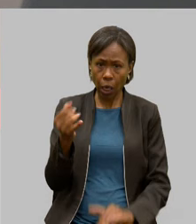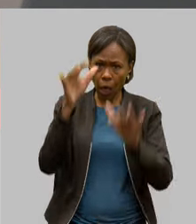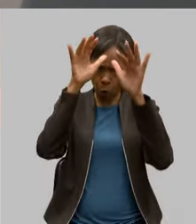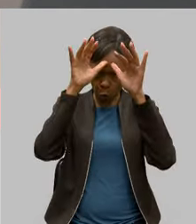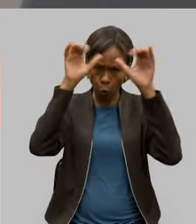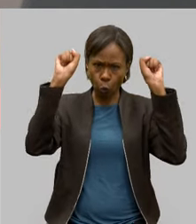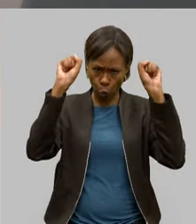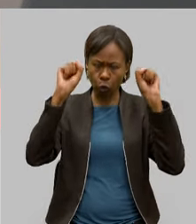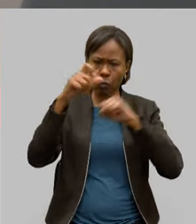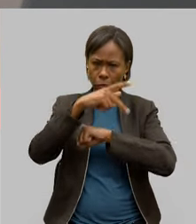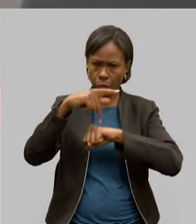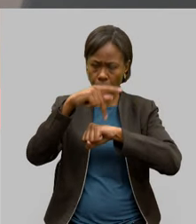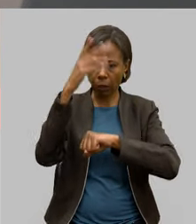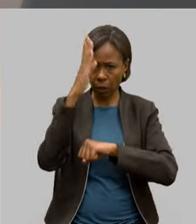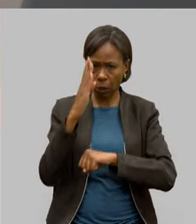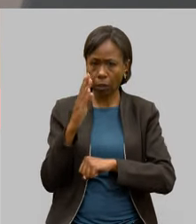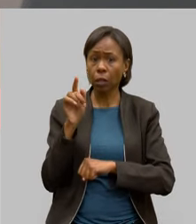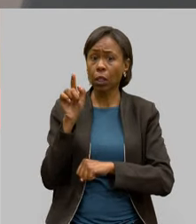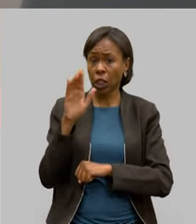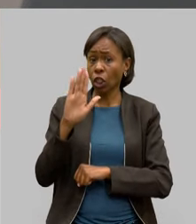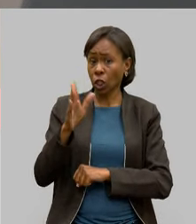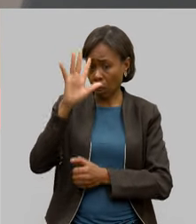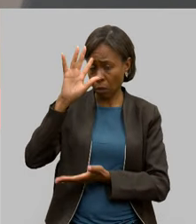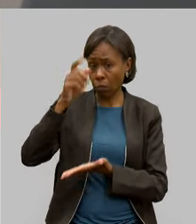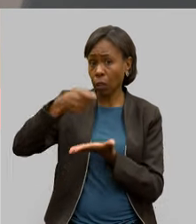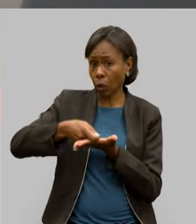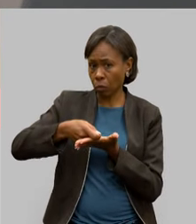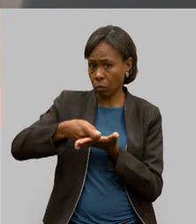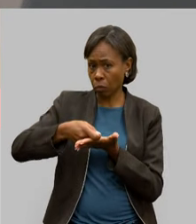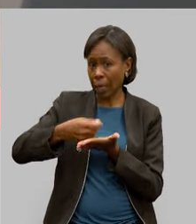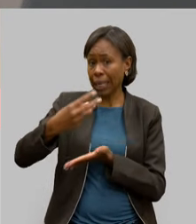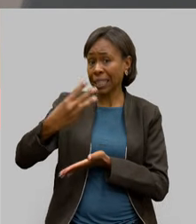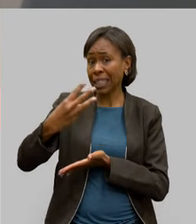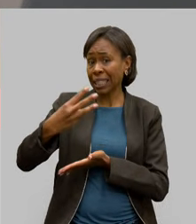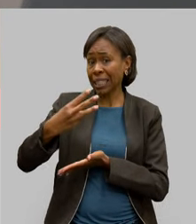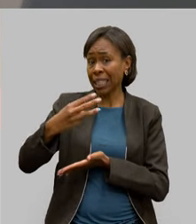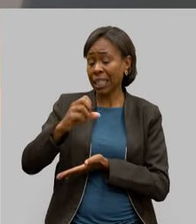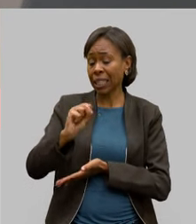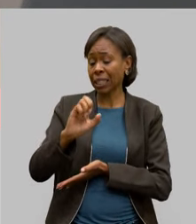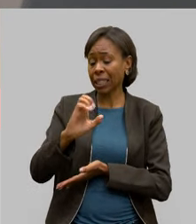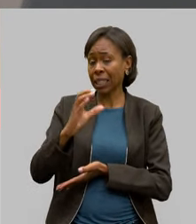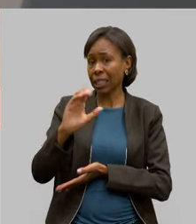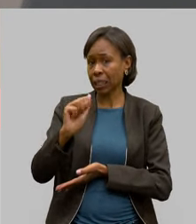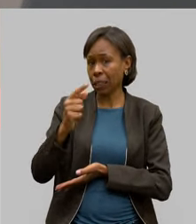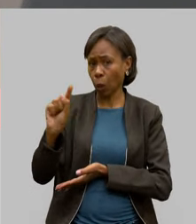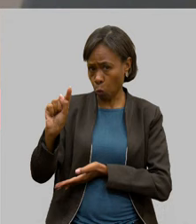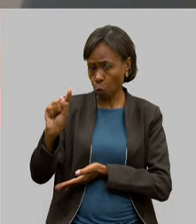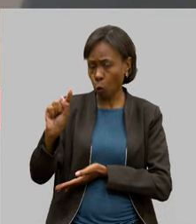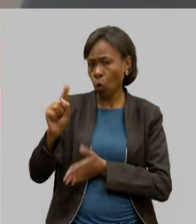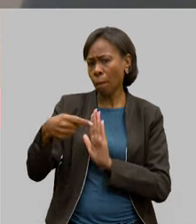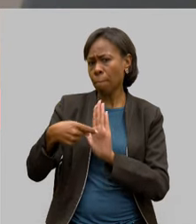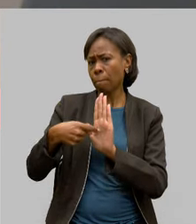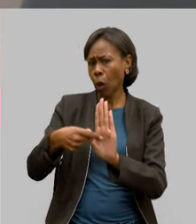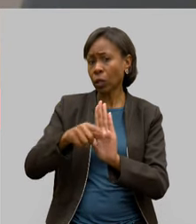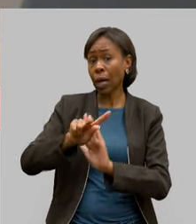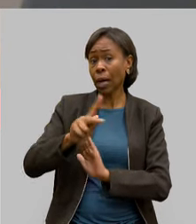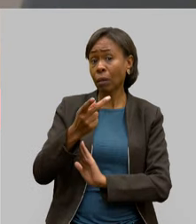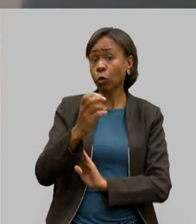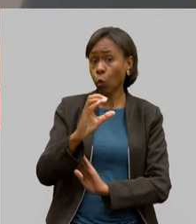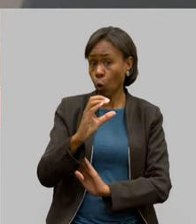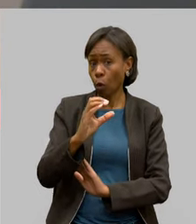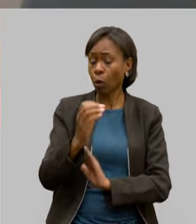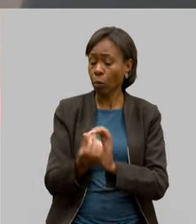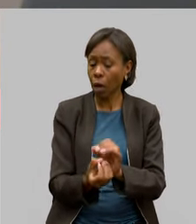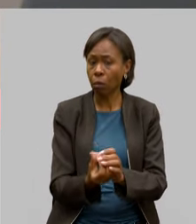a decisão da terceira sessão que é uma decisão que entende pelo cabimento do habias Corpus para cultivo